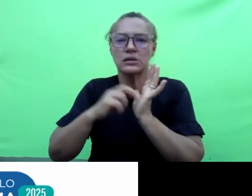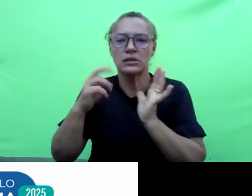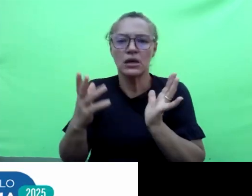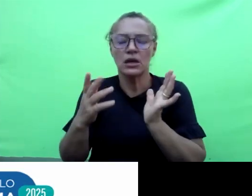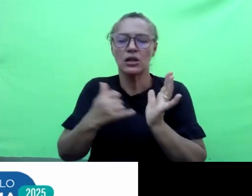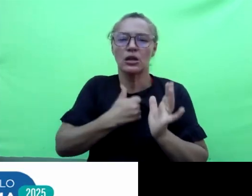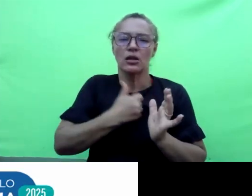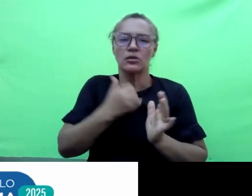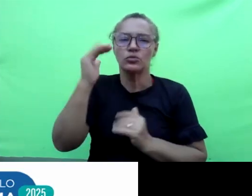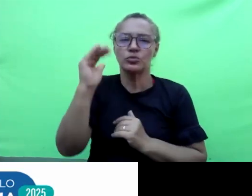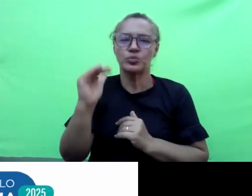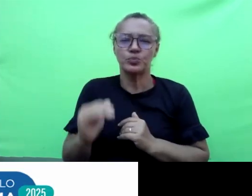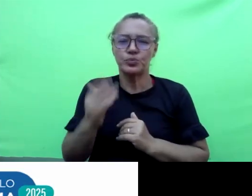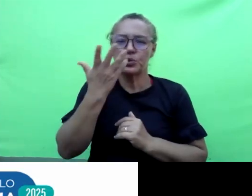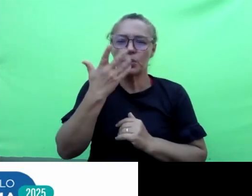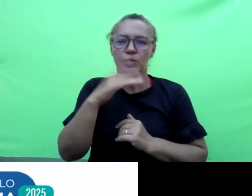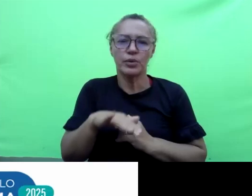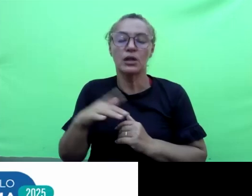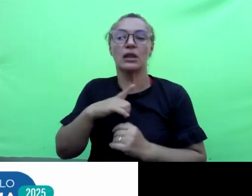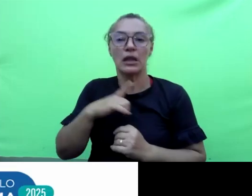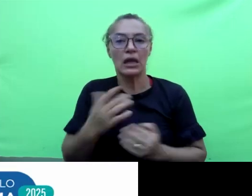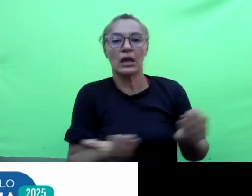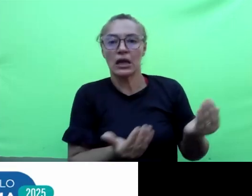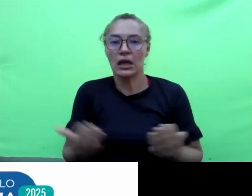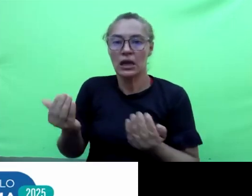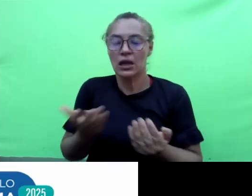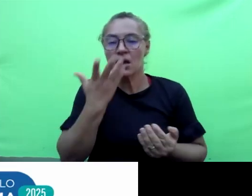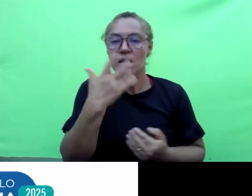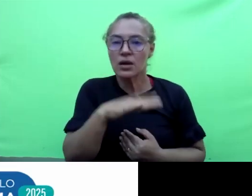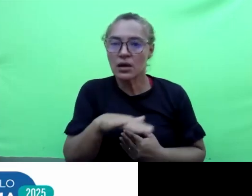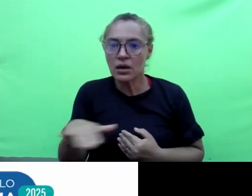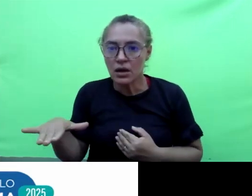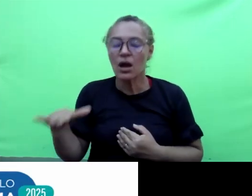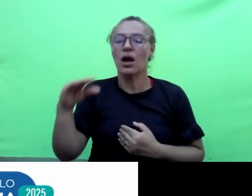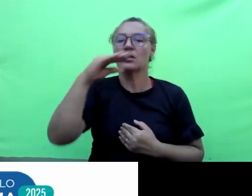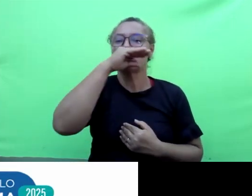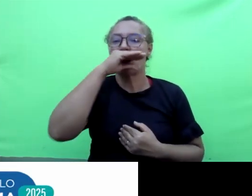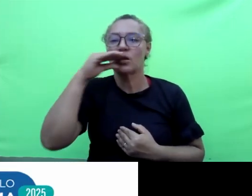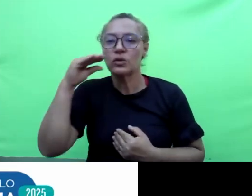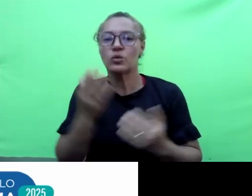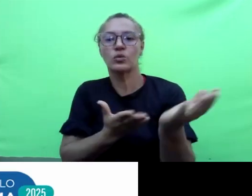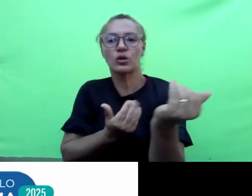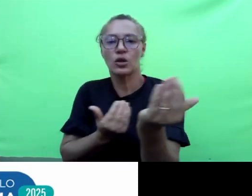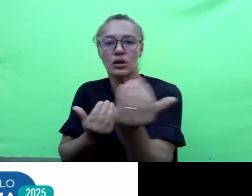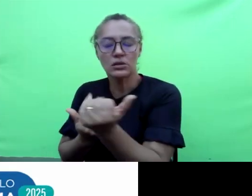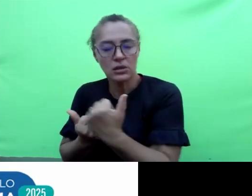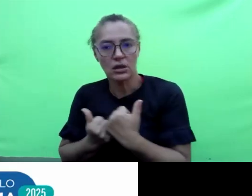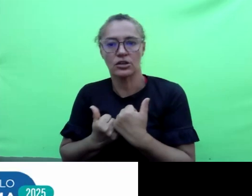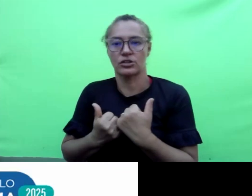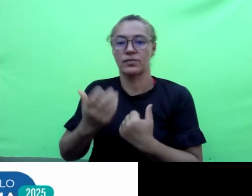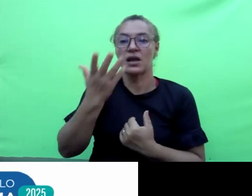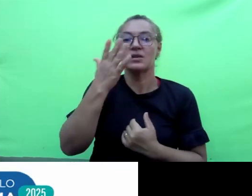com glaucoma e até bebês, né? No caso dos bebês, os sintomas, os sinais são muito mais floridos,